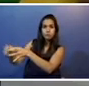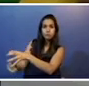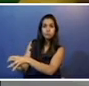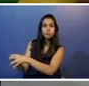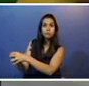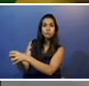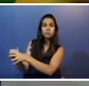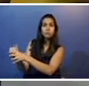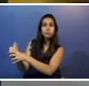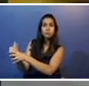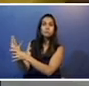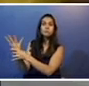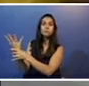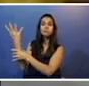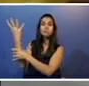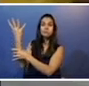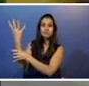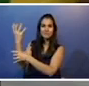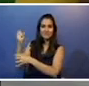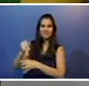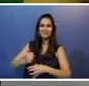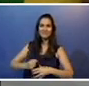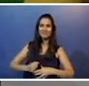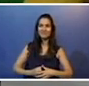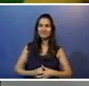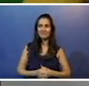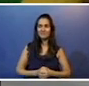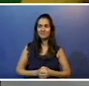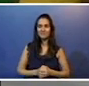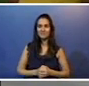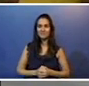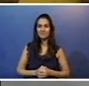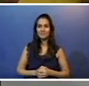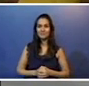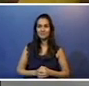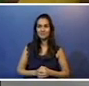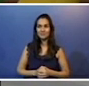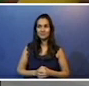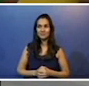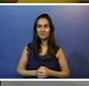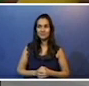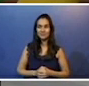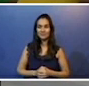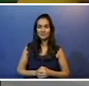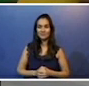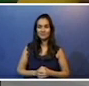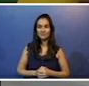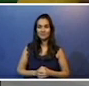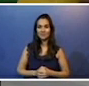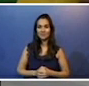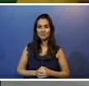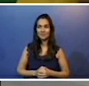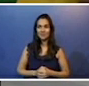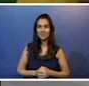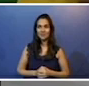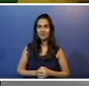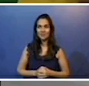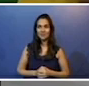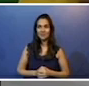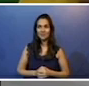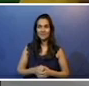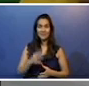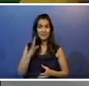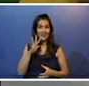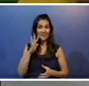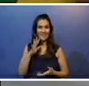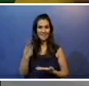quê? Algumas sementinhas, professora, sim. E aí vai germinar, dando origem a uma nova planta. Olha